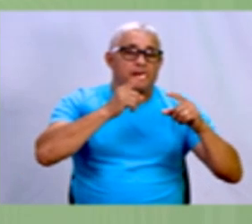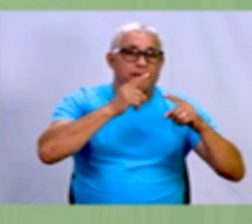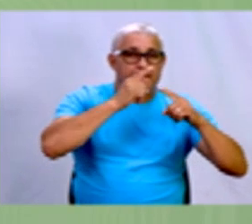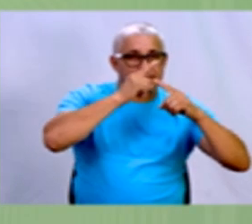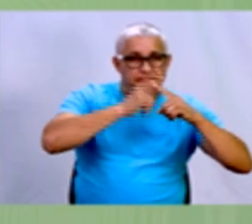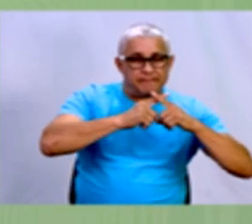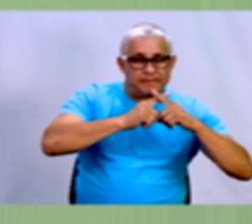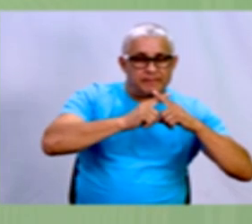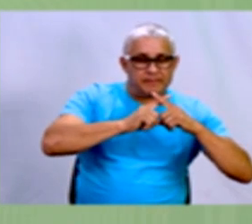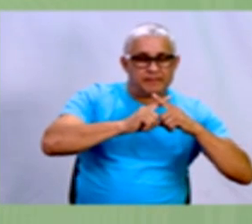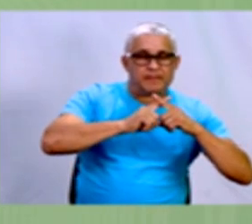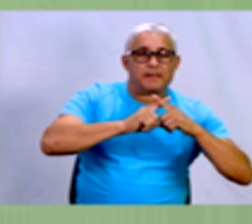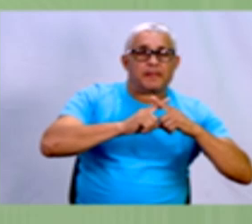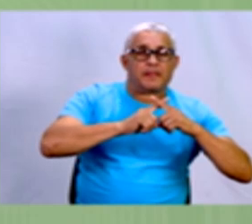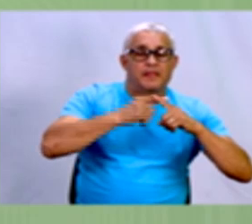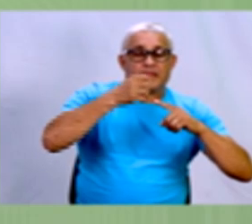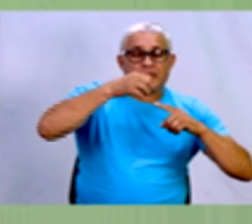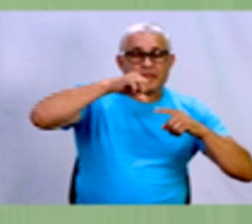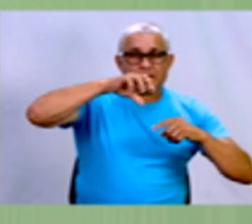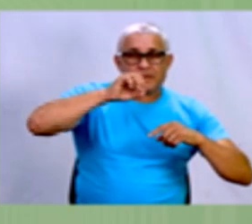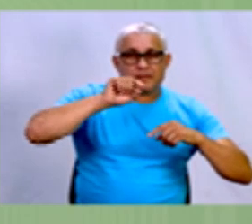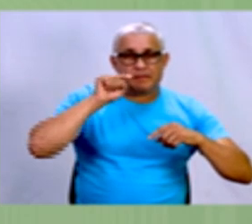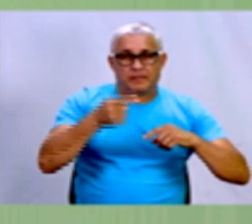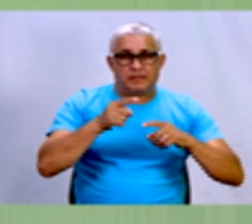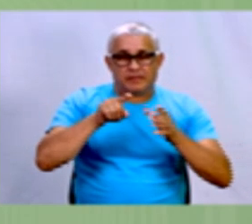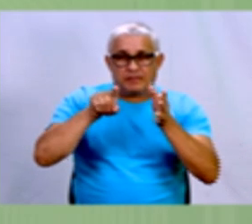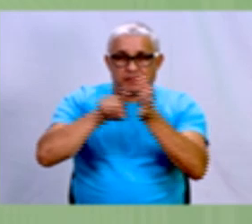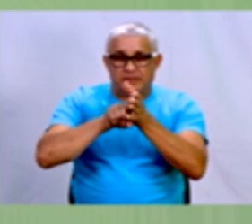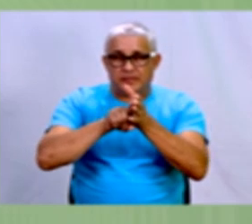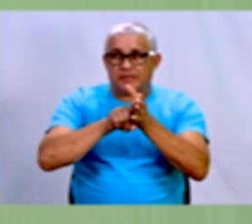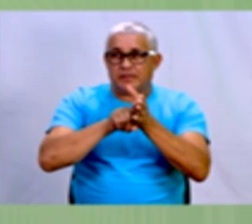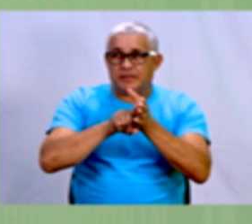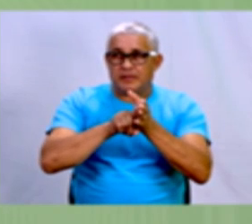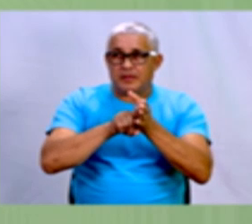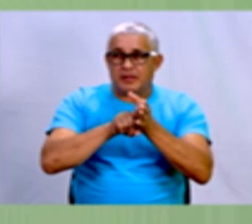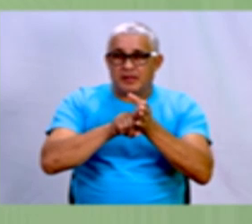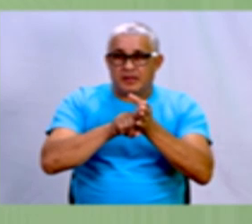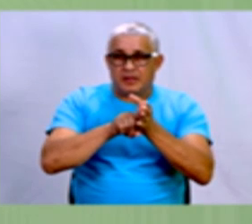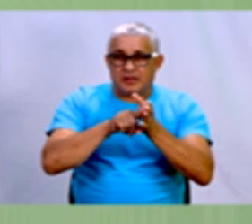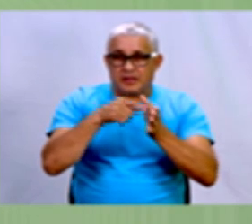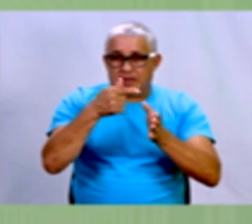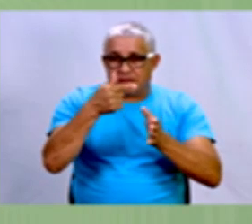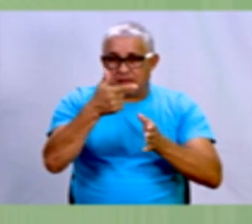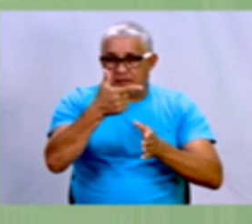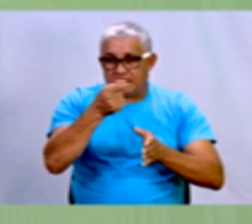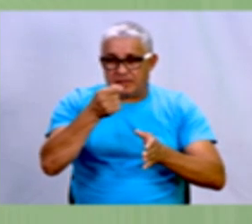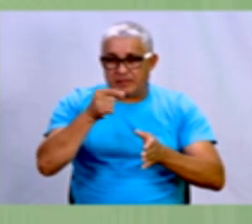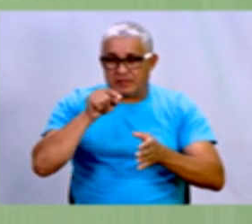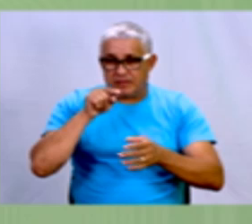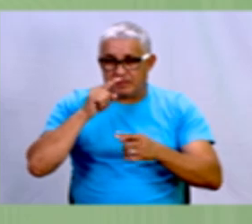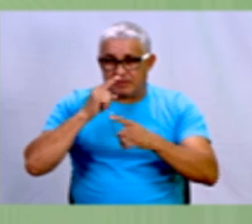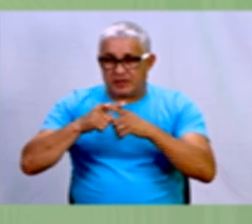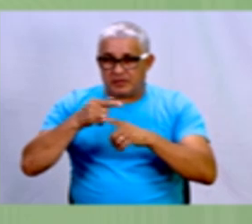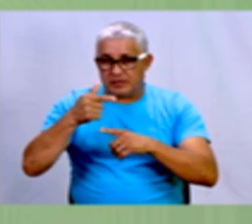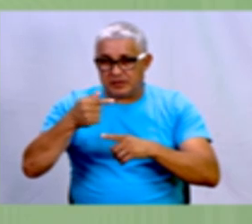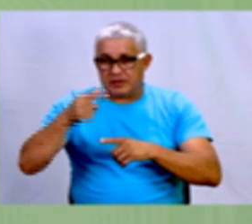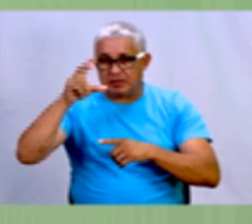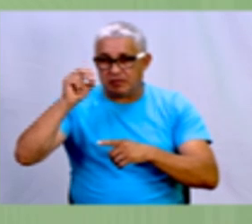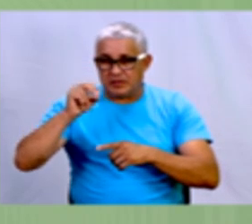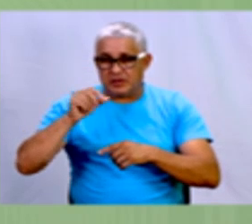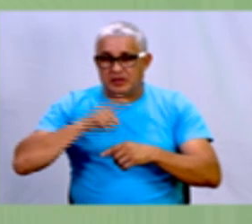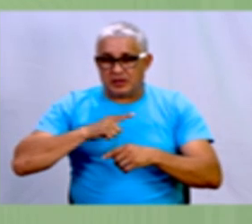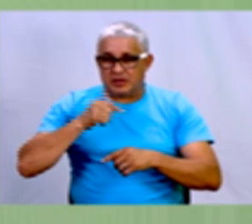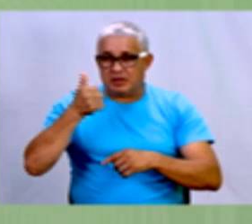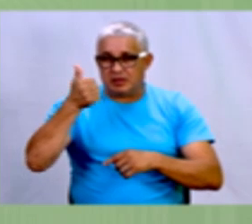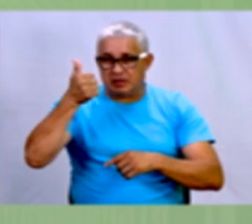multiplicação. Então, a gente vai ter 90 mil menos, quando a gente faz 20 vezes 750, a gente tem 15 mil. Então, a gente vai ter